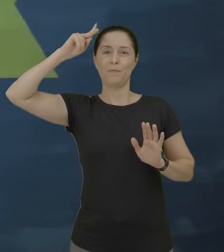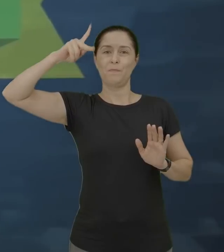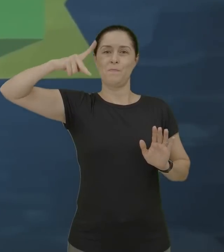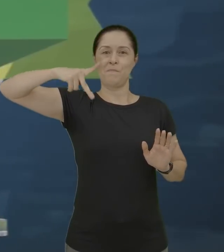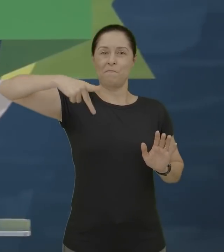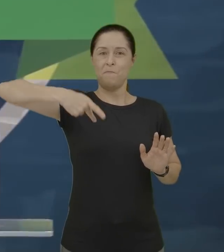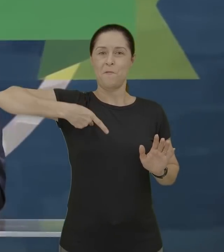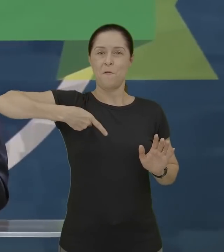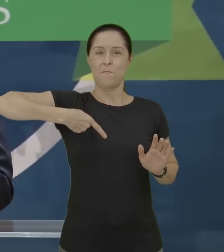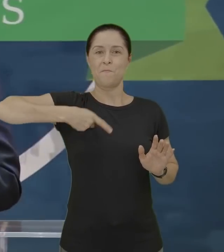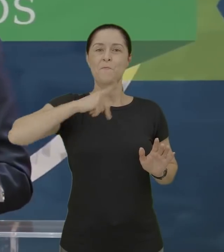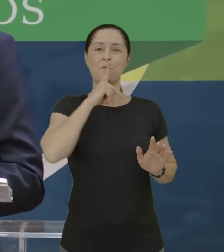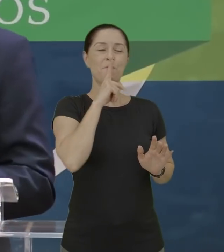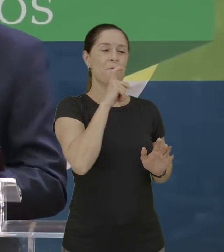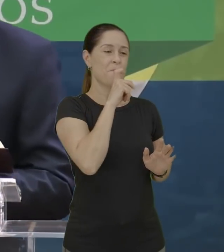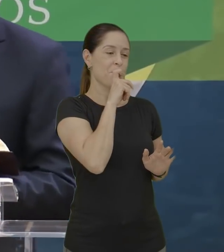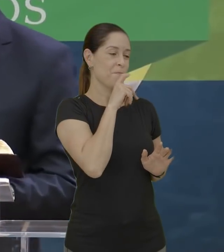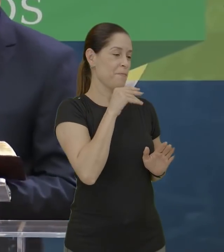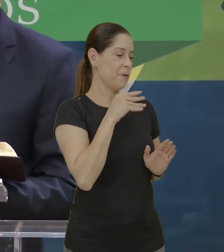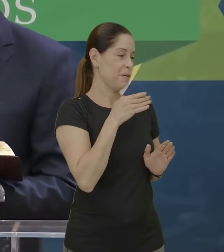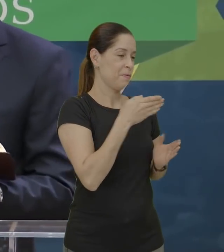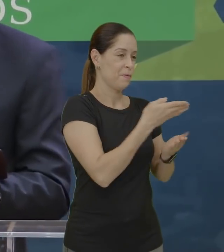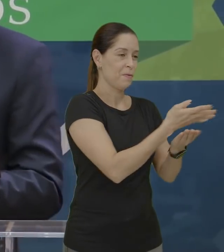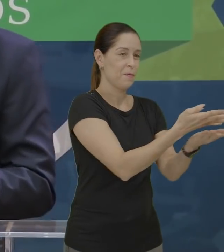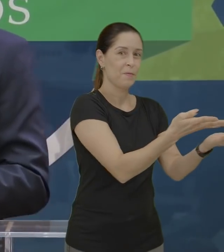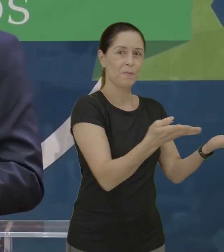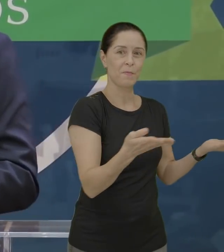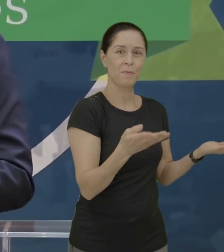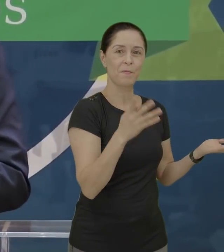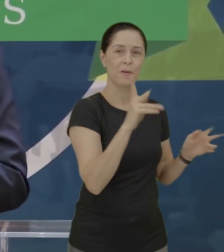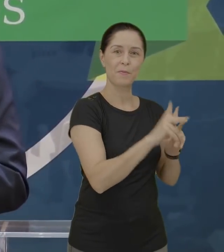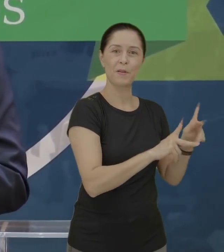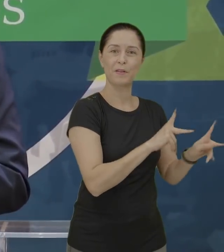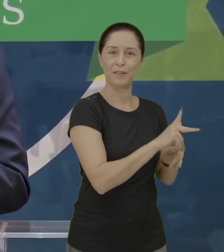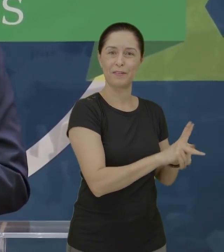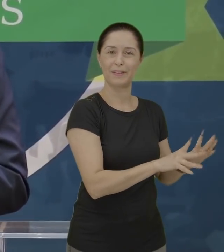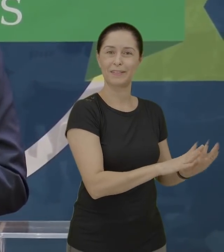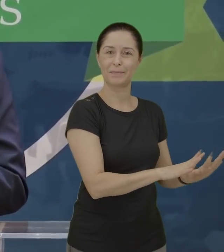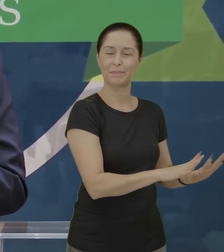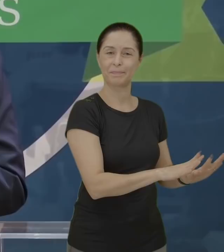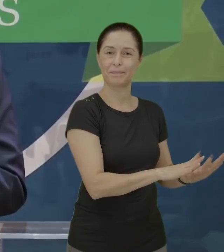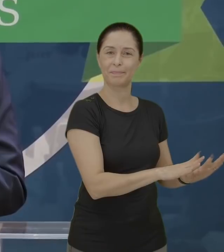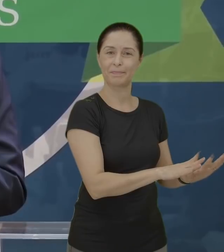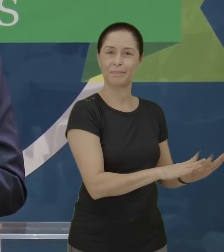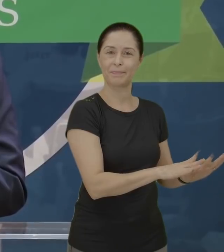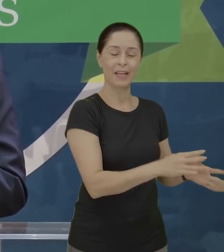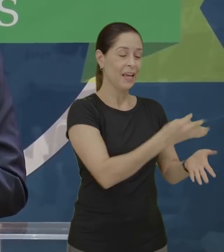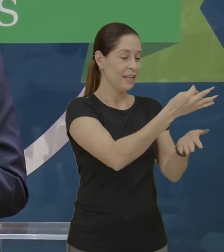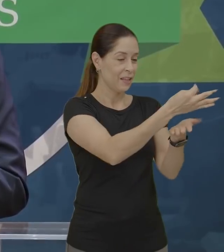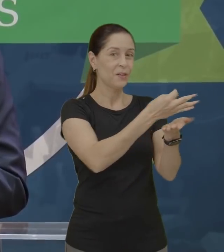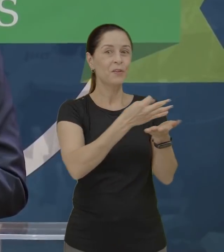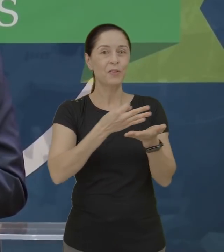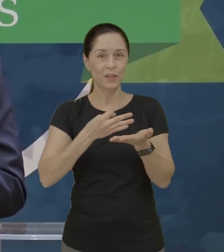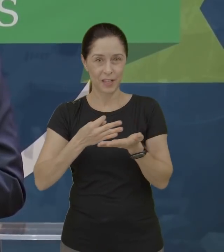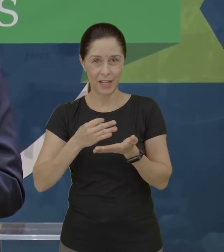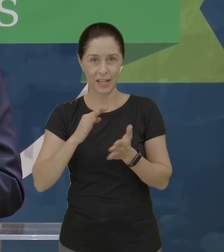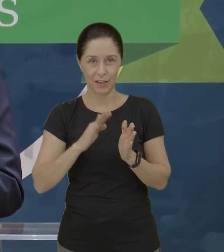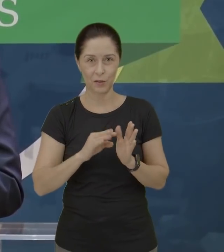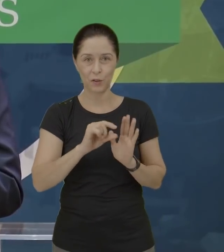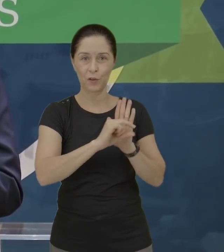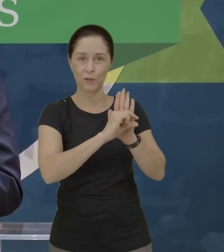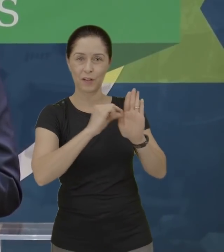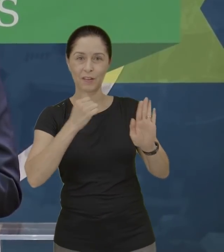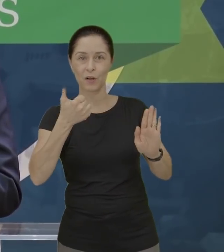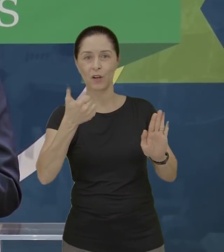Agora veja vocês, amados irmãos, no texto, que, olha aí em que contexto, versículo